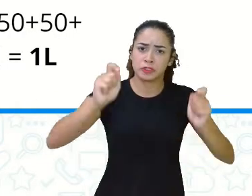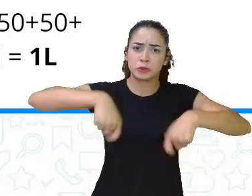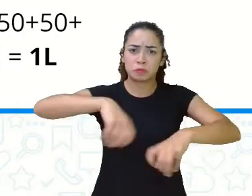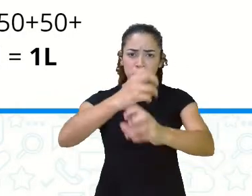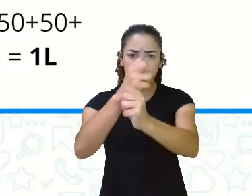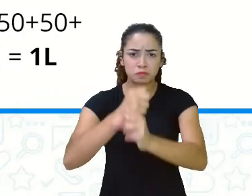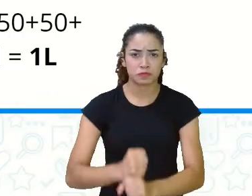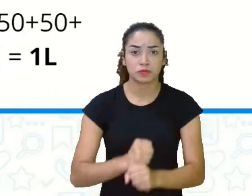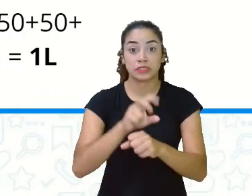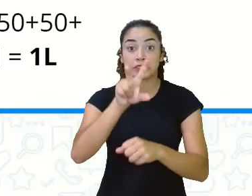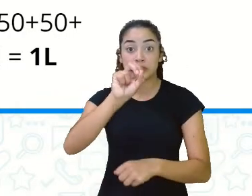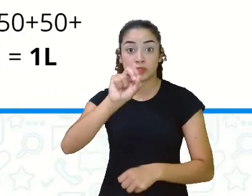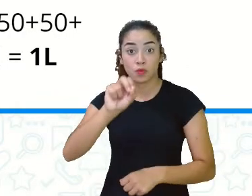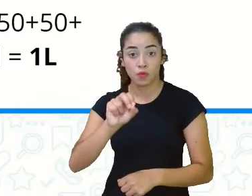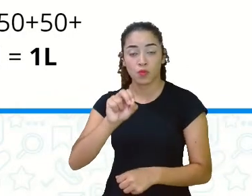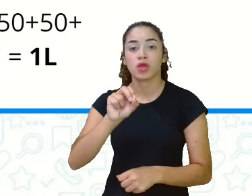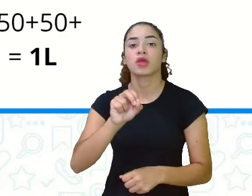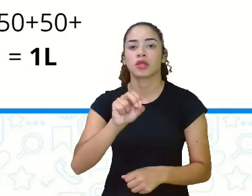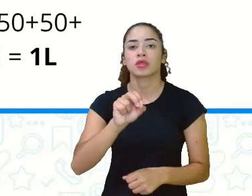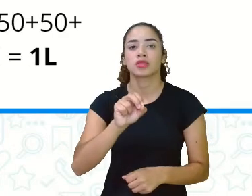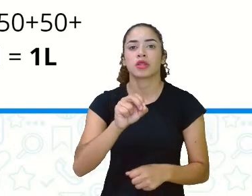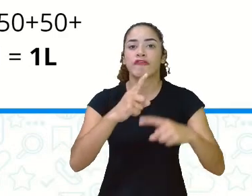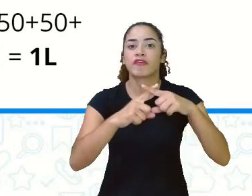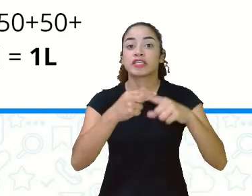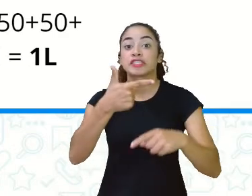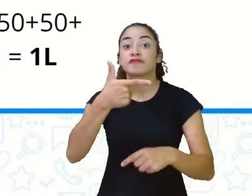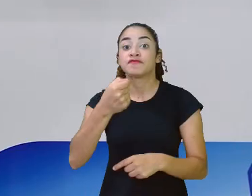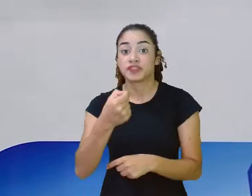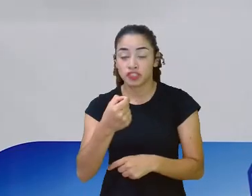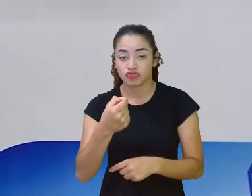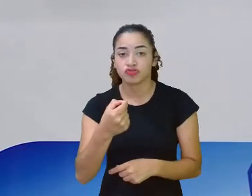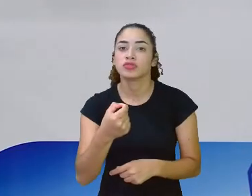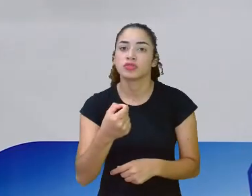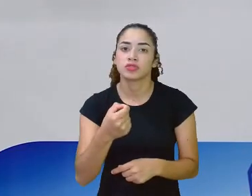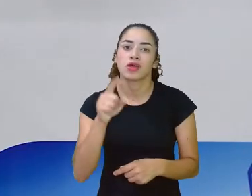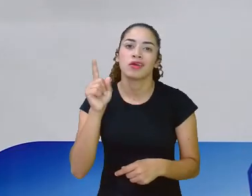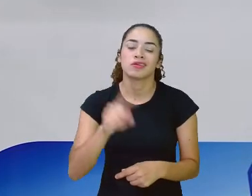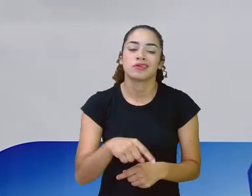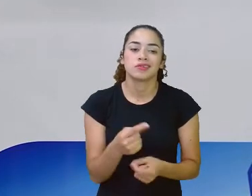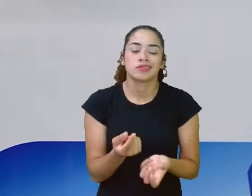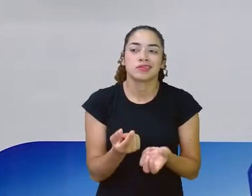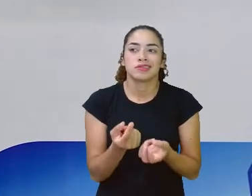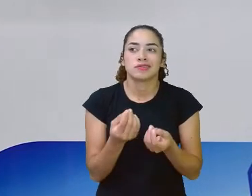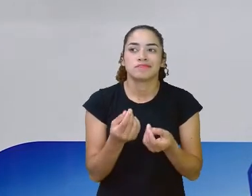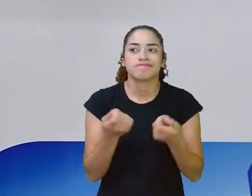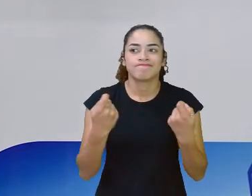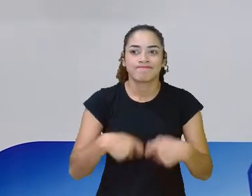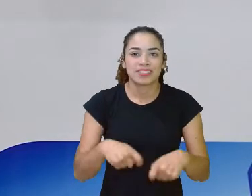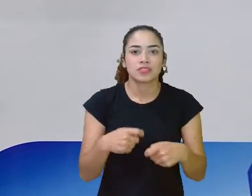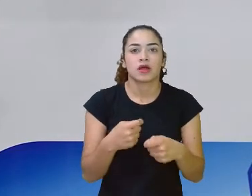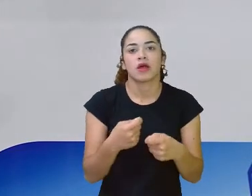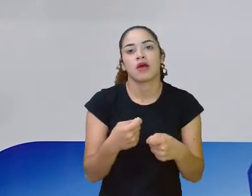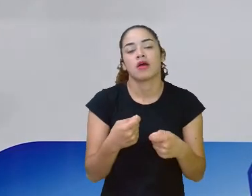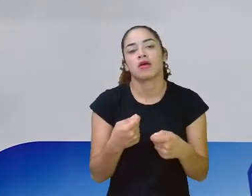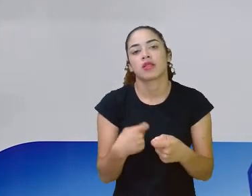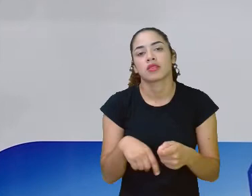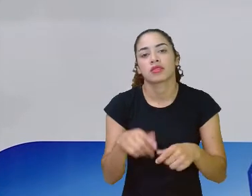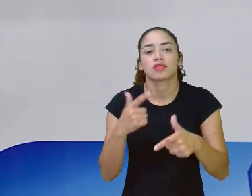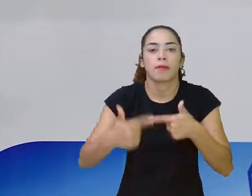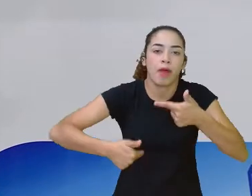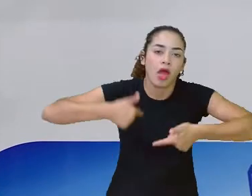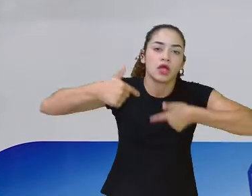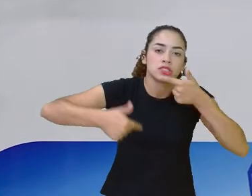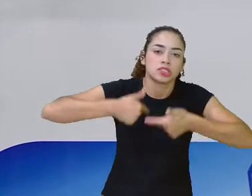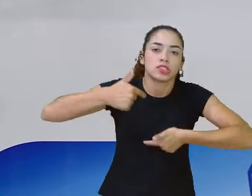somar 50, né, 20 vezes, e aí fica bem trabalhoso e cansativo, né? Por isso que existe a multiplicação,